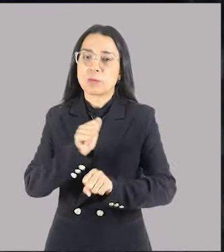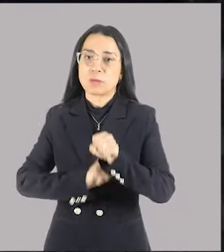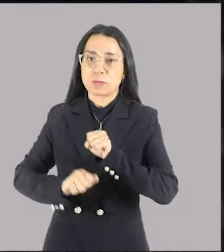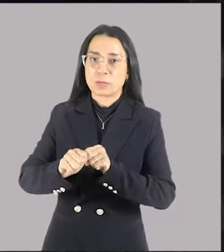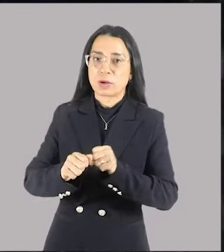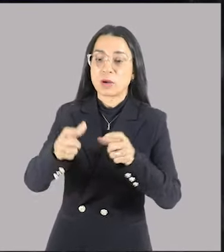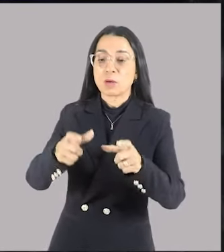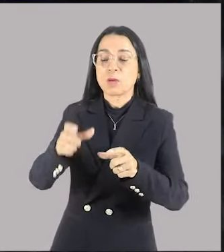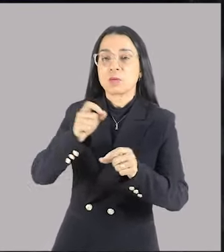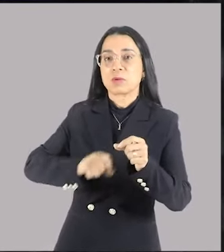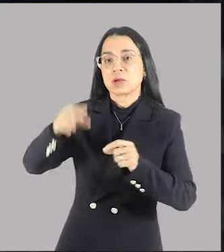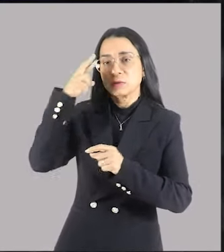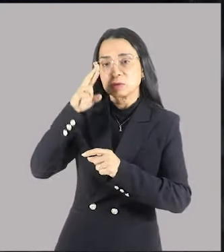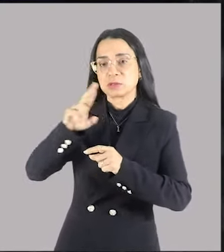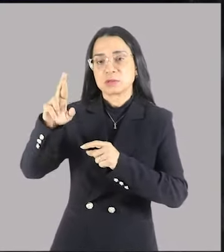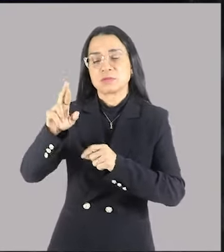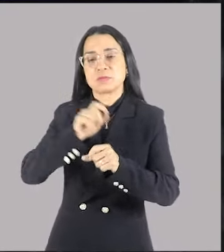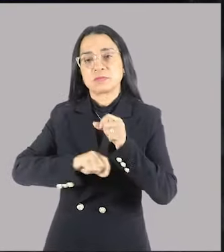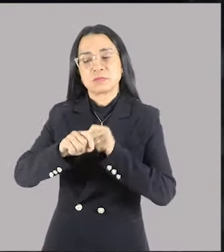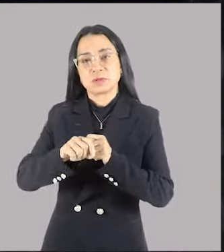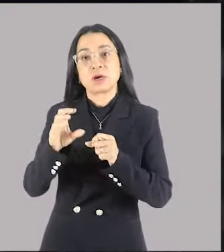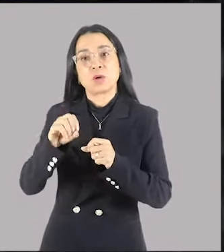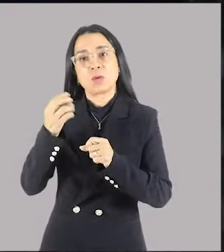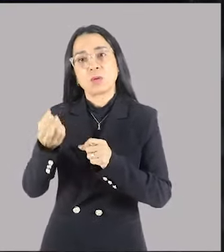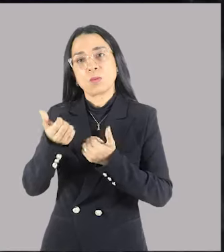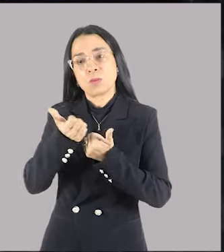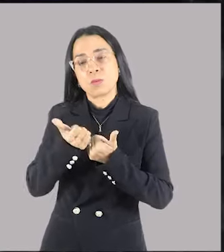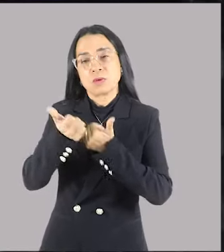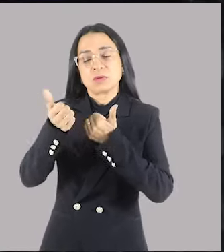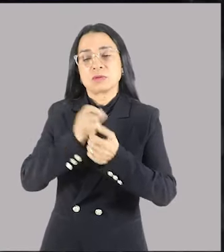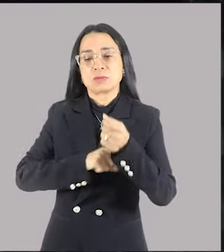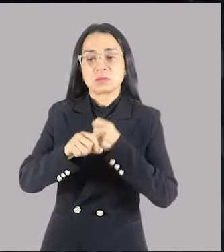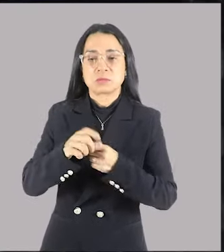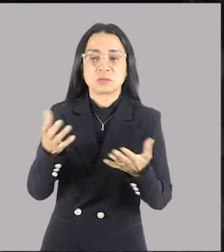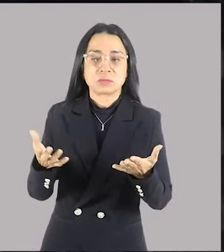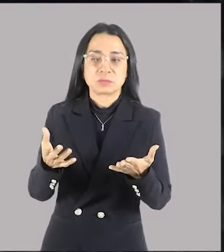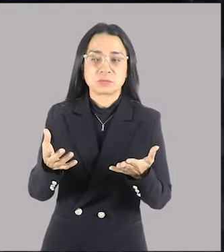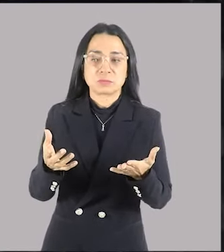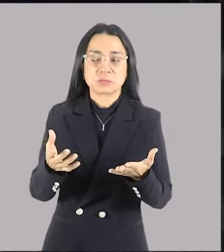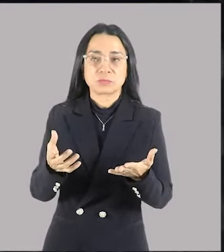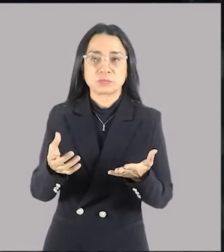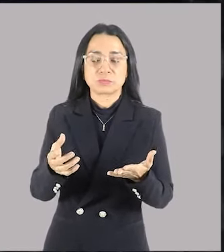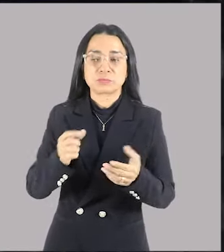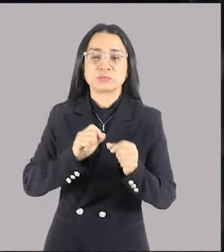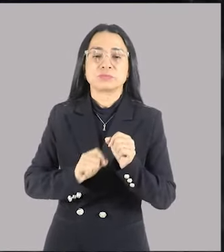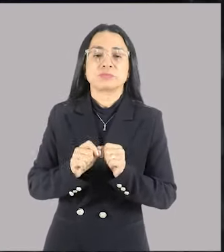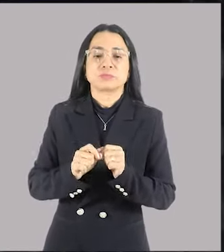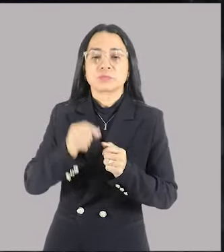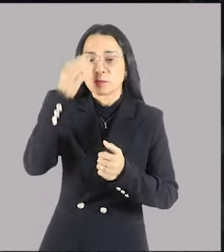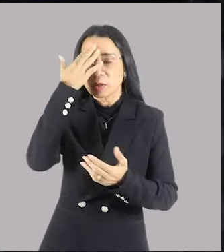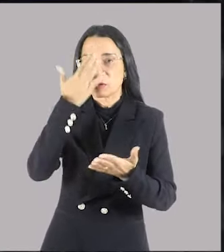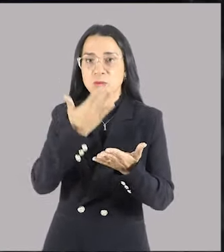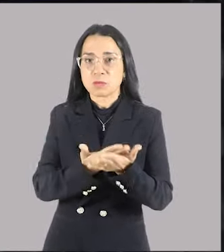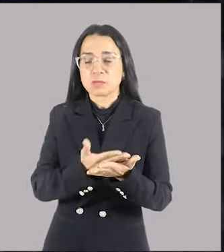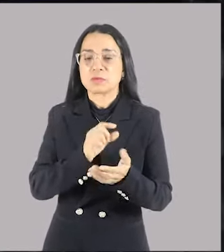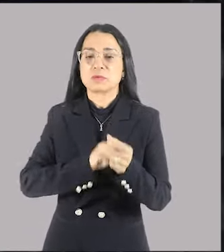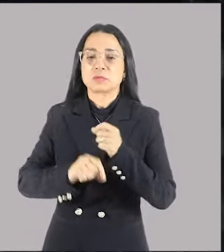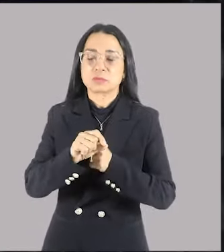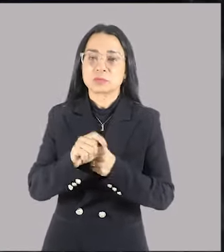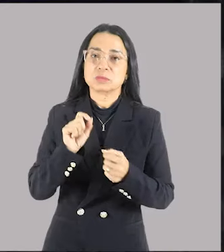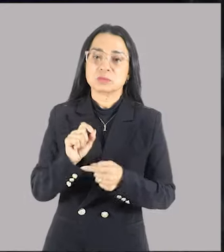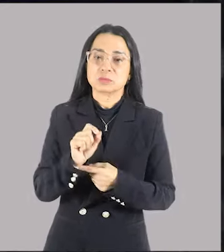perfeito são esses cargos em comissão ou cargos que são exercidos ali através de confiança certo cargos de